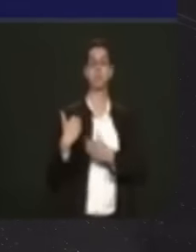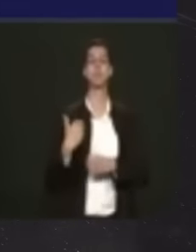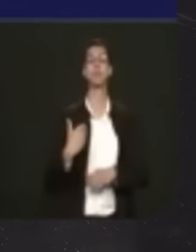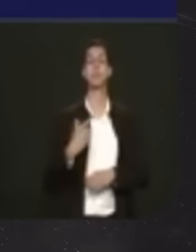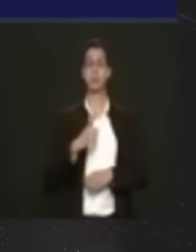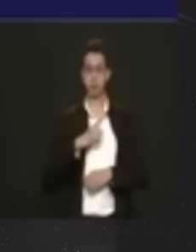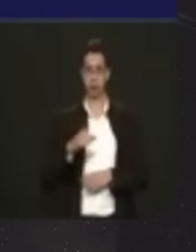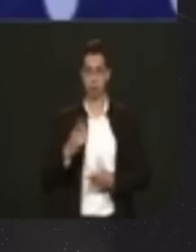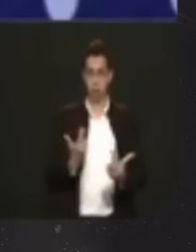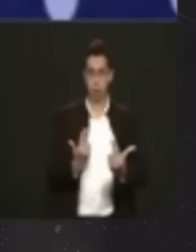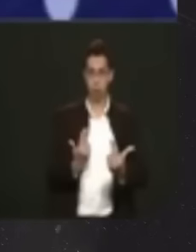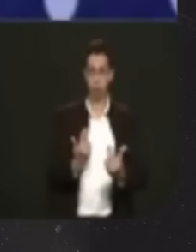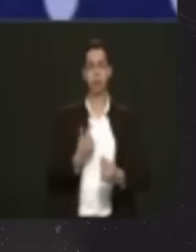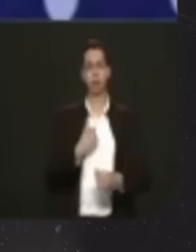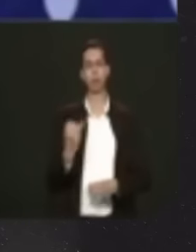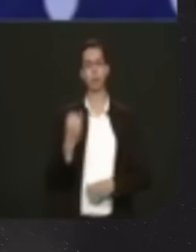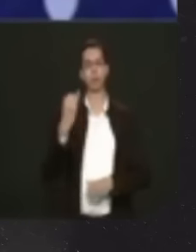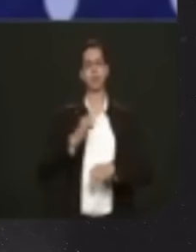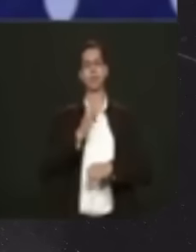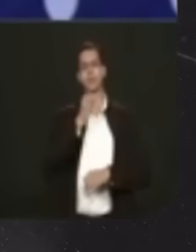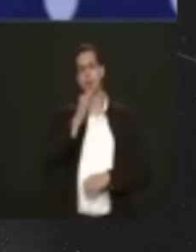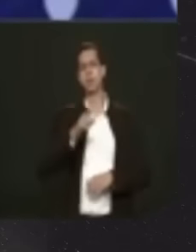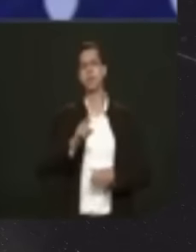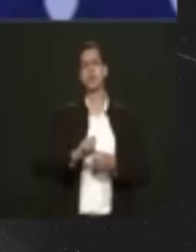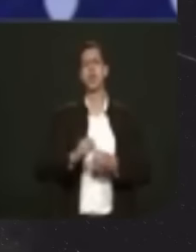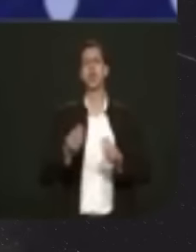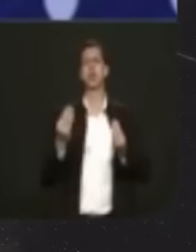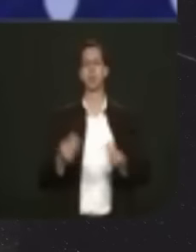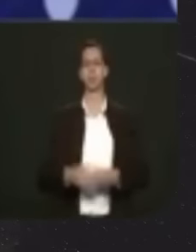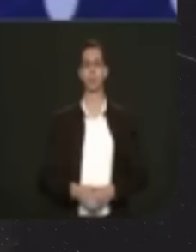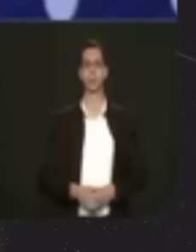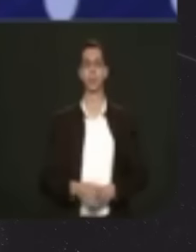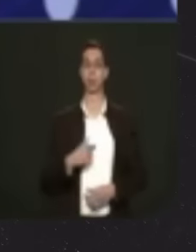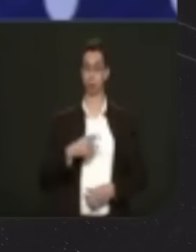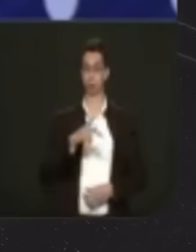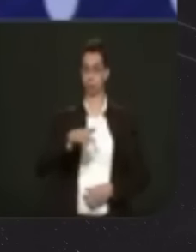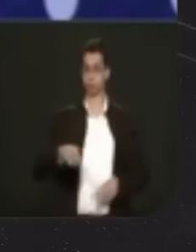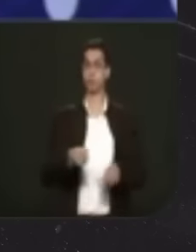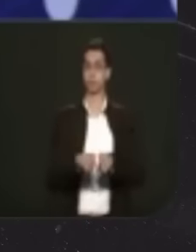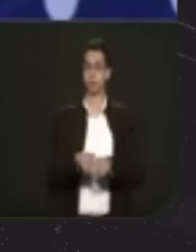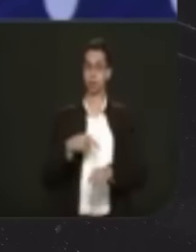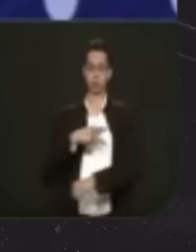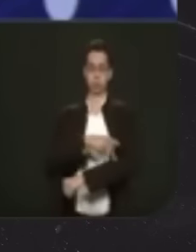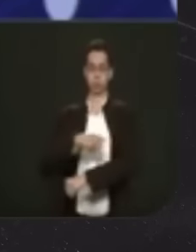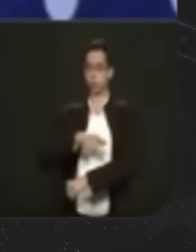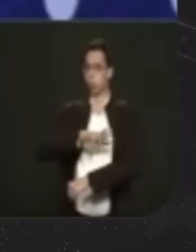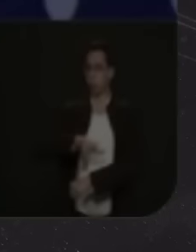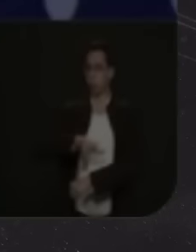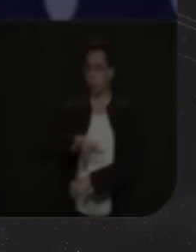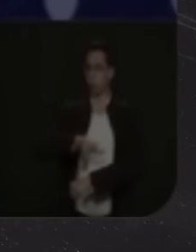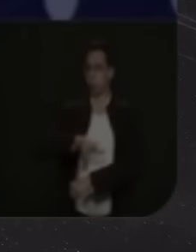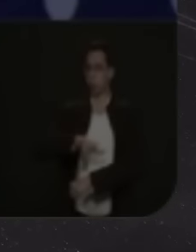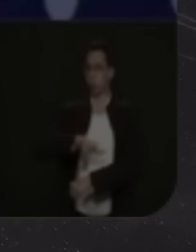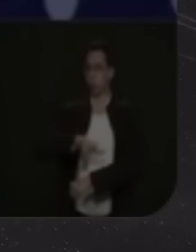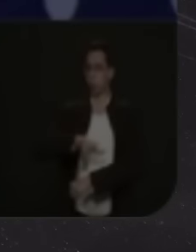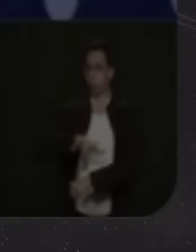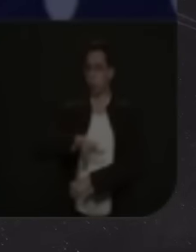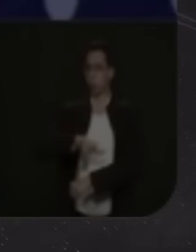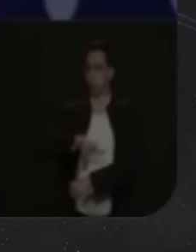isso eu sou professor também não sou pedagogo mas eu tenho 1.5 milhão de